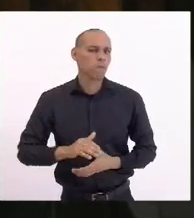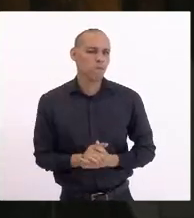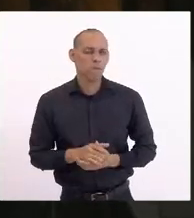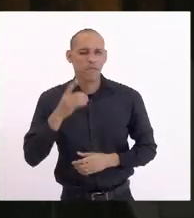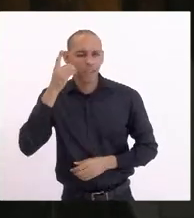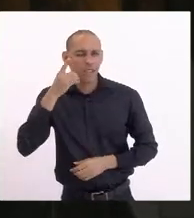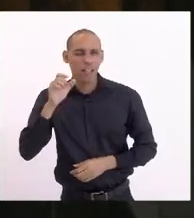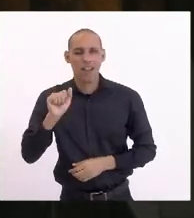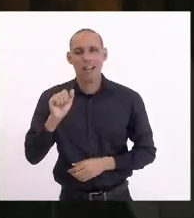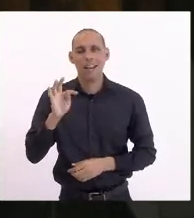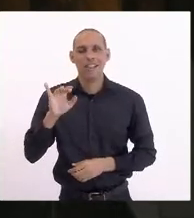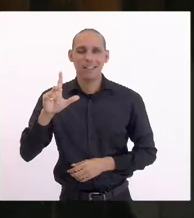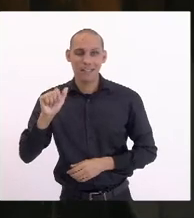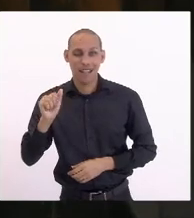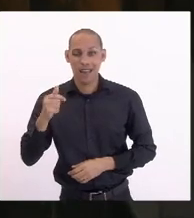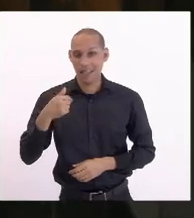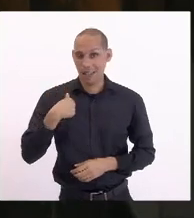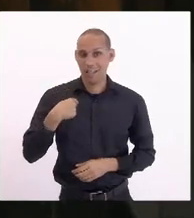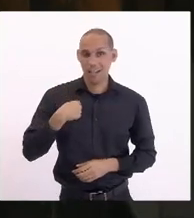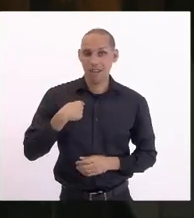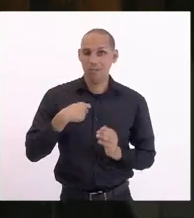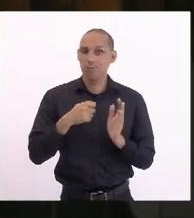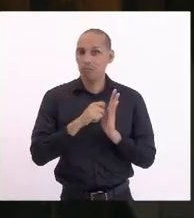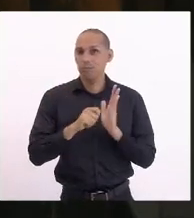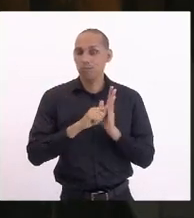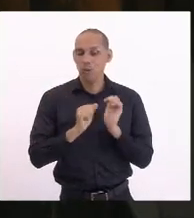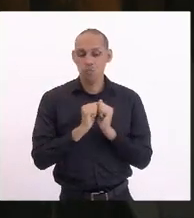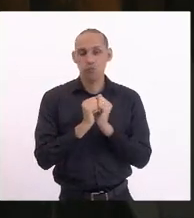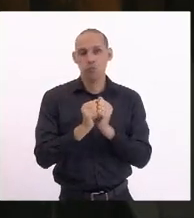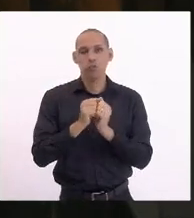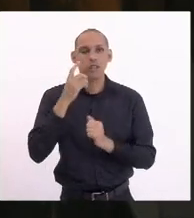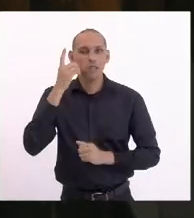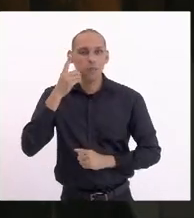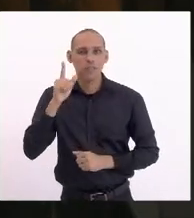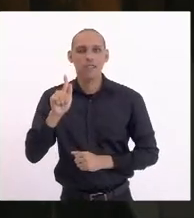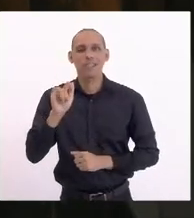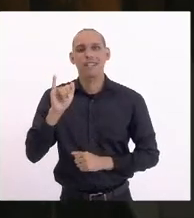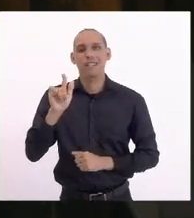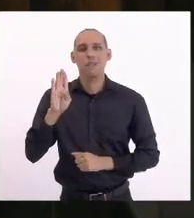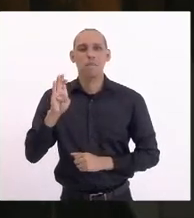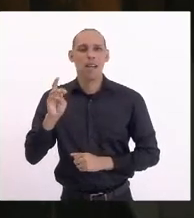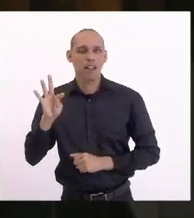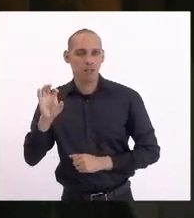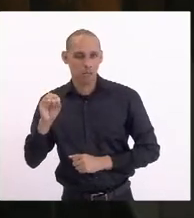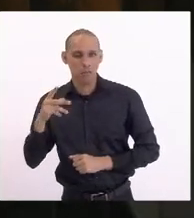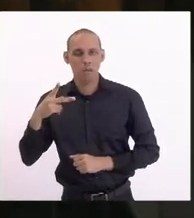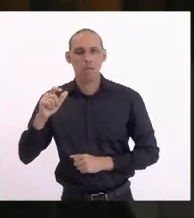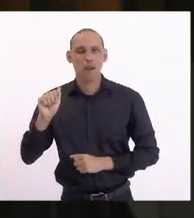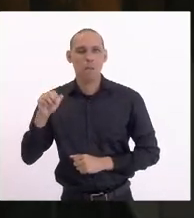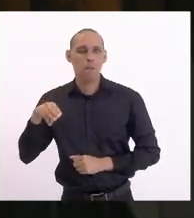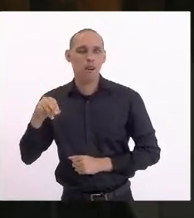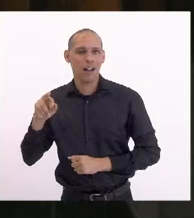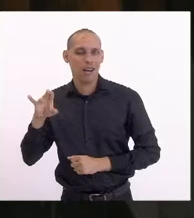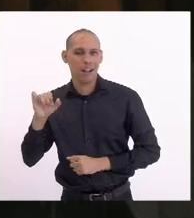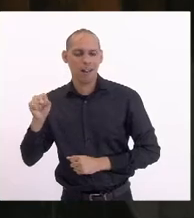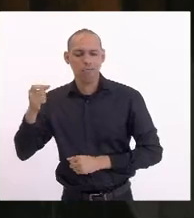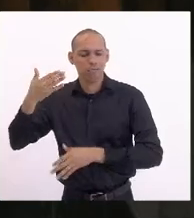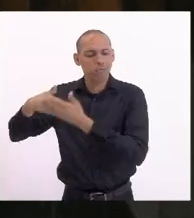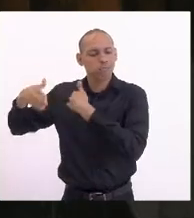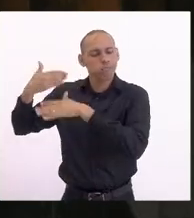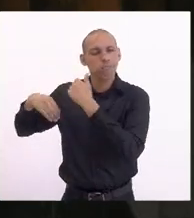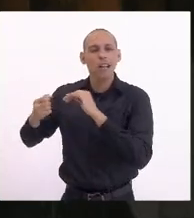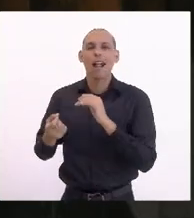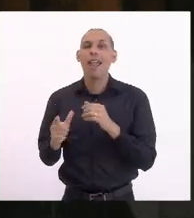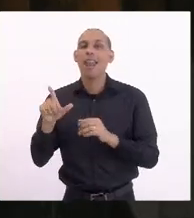Nunes, eu sou autor, junto com o deputado Gilberto Palmares, há muitos anos, da lei